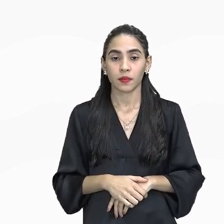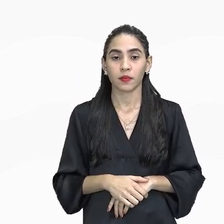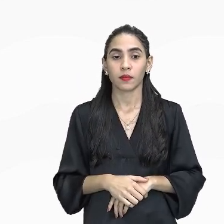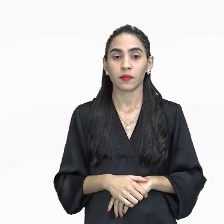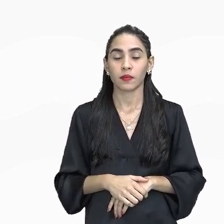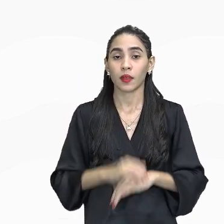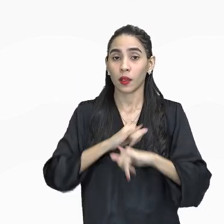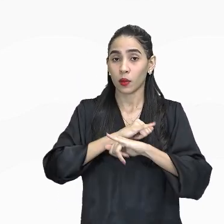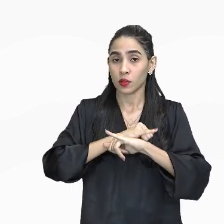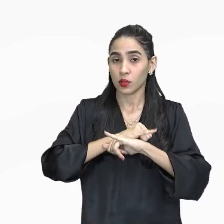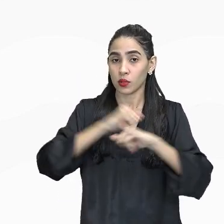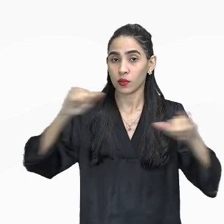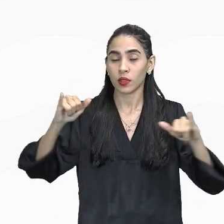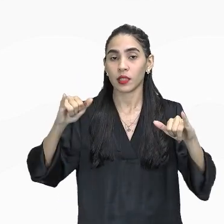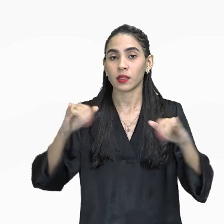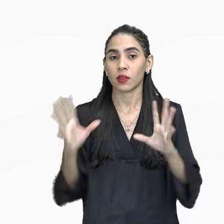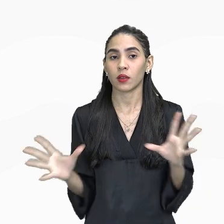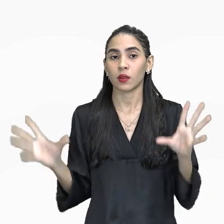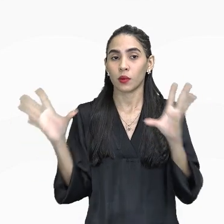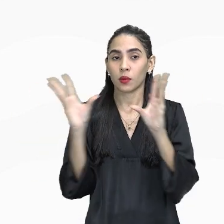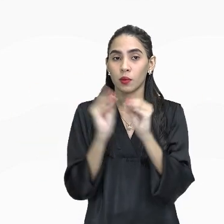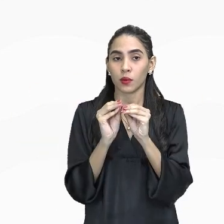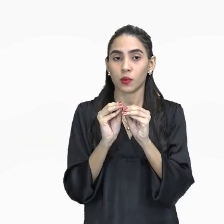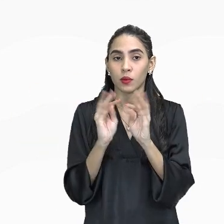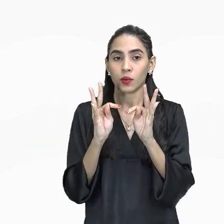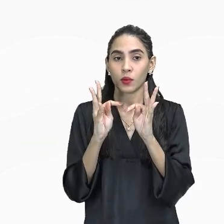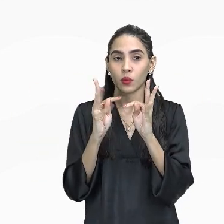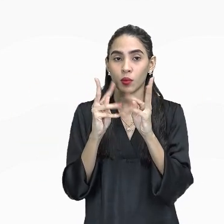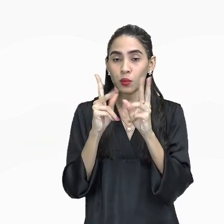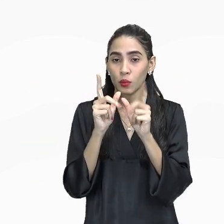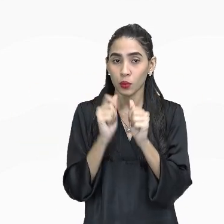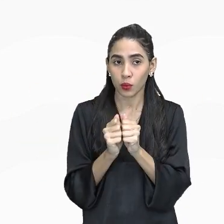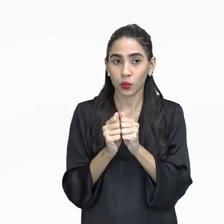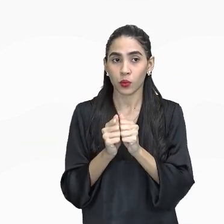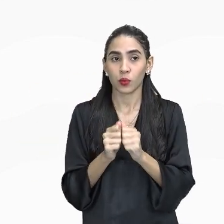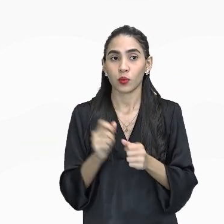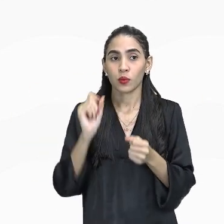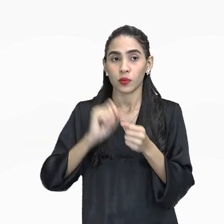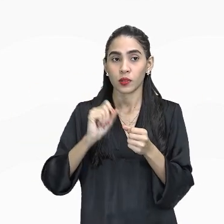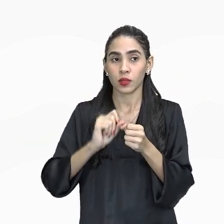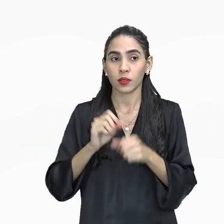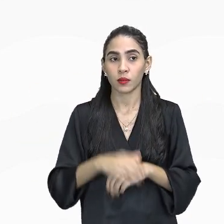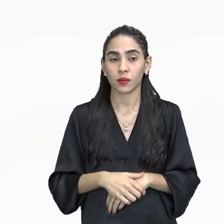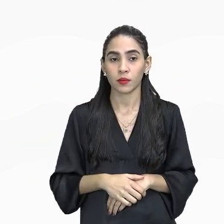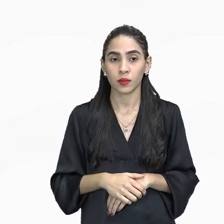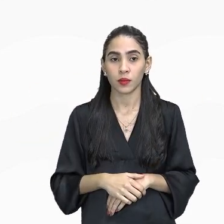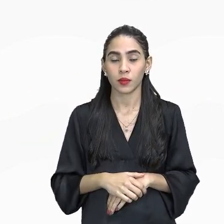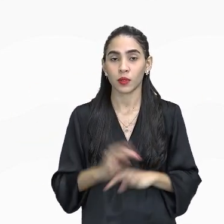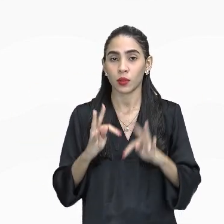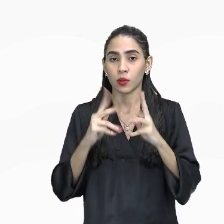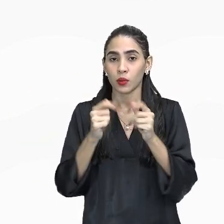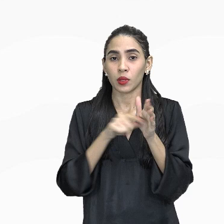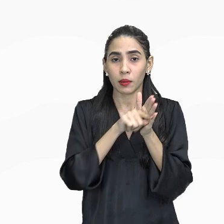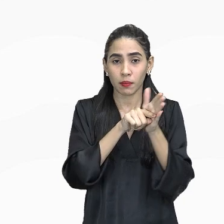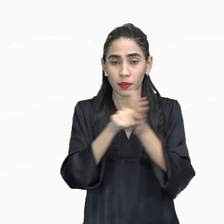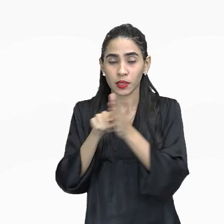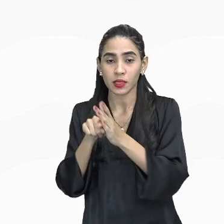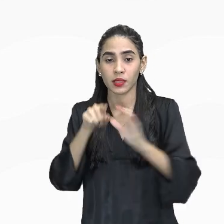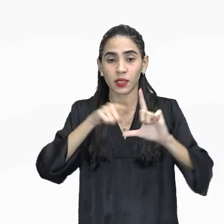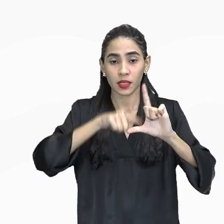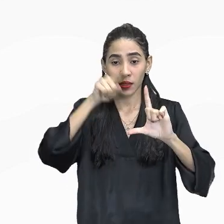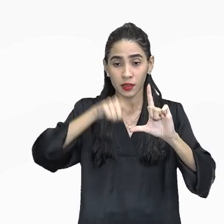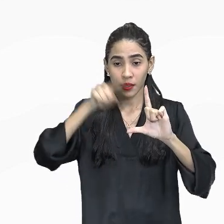da divulgação, da conclusão de tudo aquilo que nós fizemos, tá? Em toda a parte da pesquisa